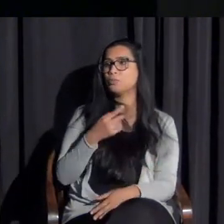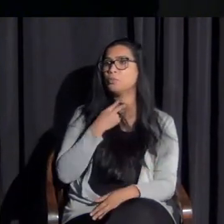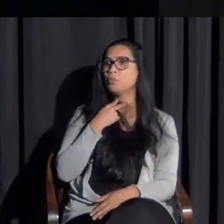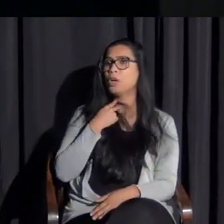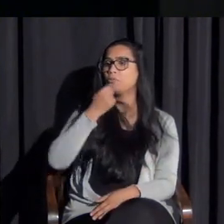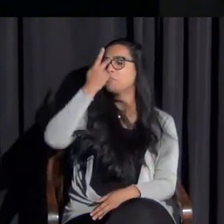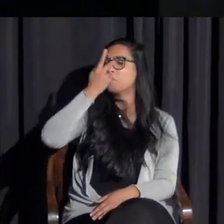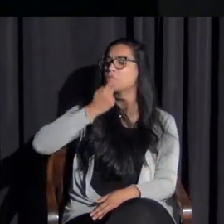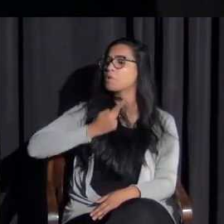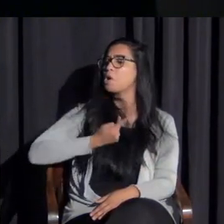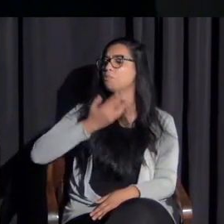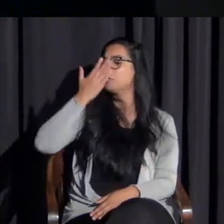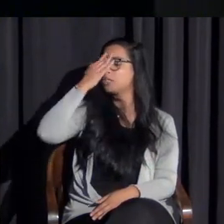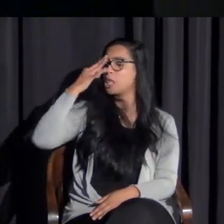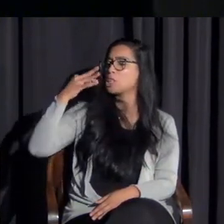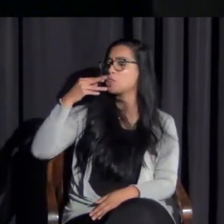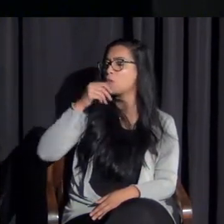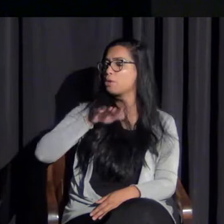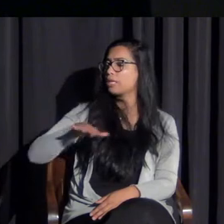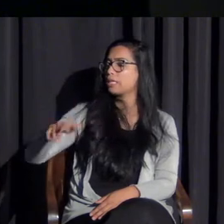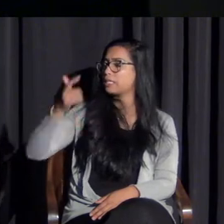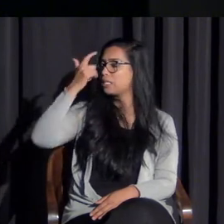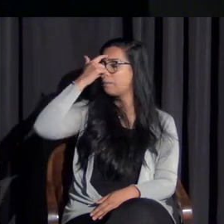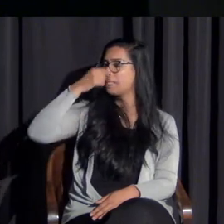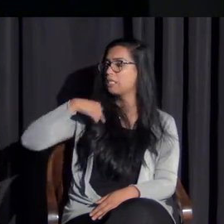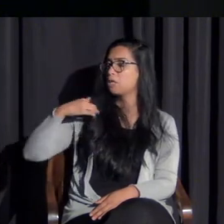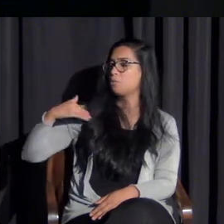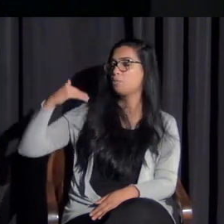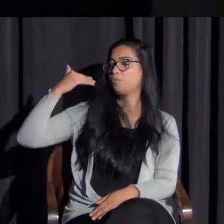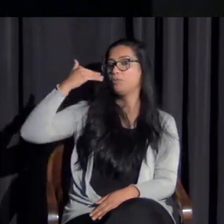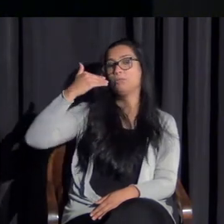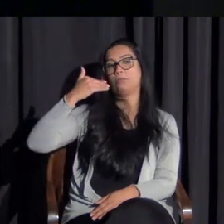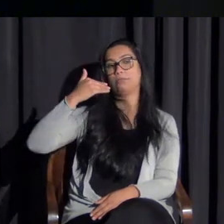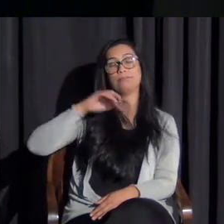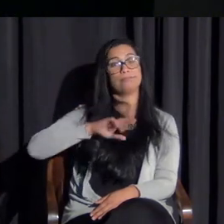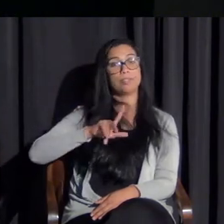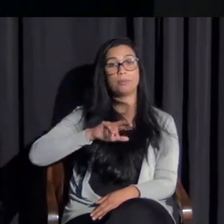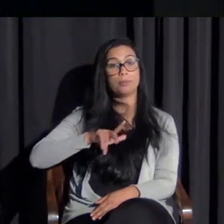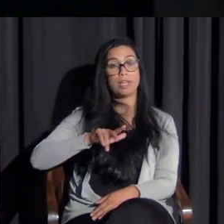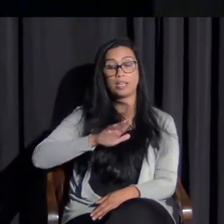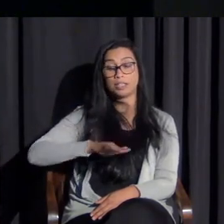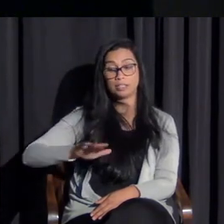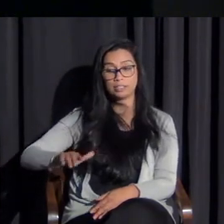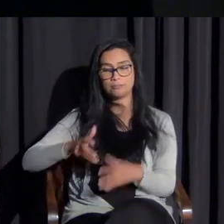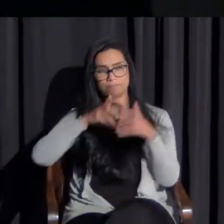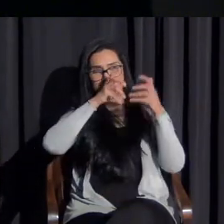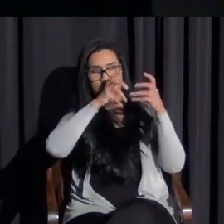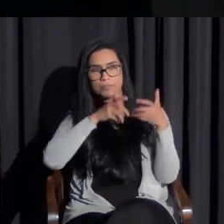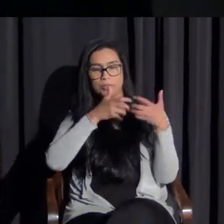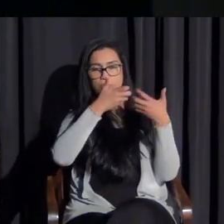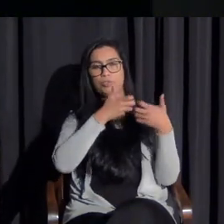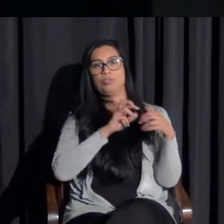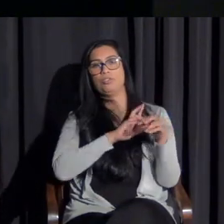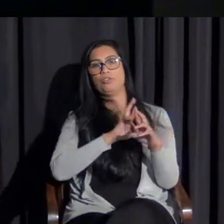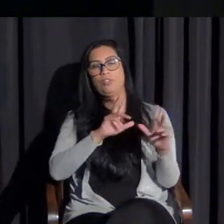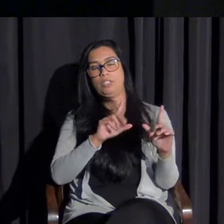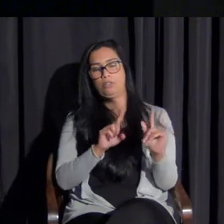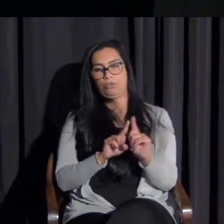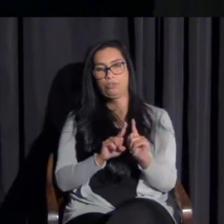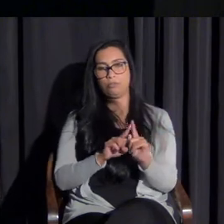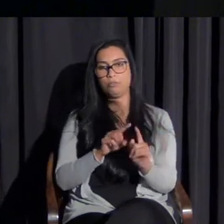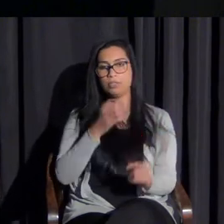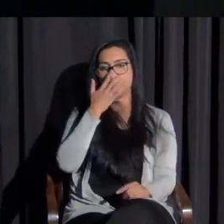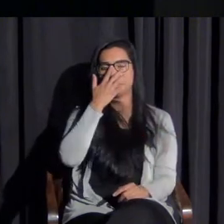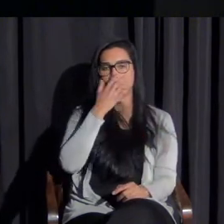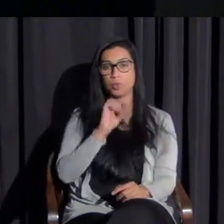crianças são previsíveis e que elas vão... Né, que a gente já sabe tudo o que elas vão fazer ou... O que a gente